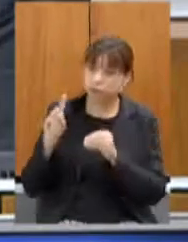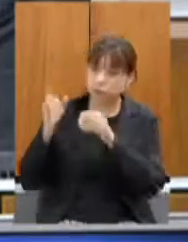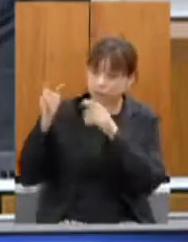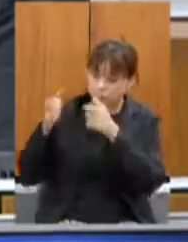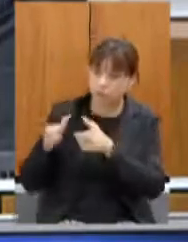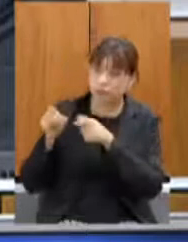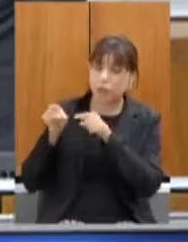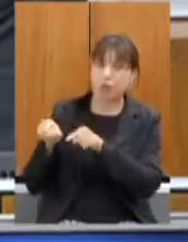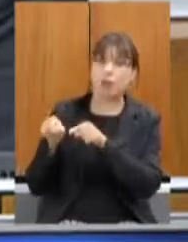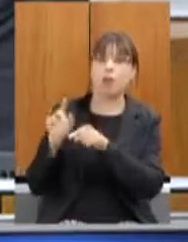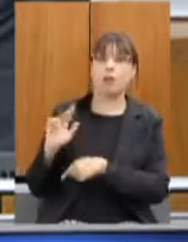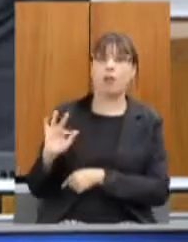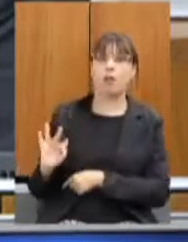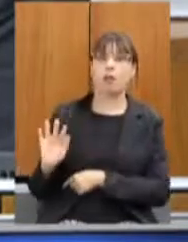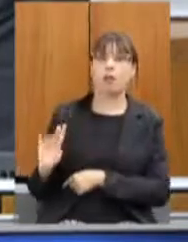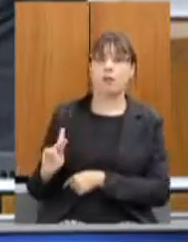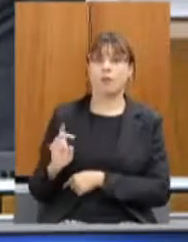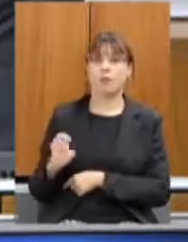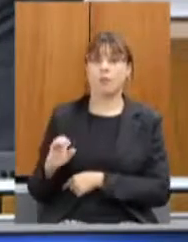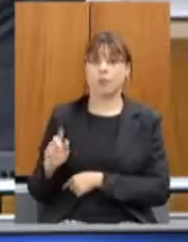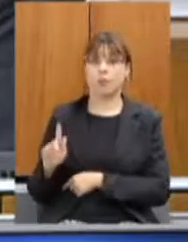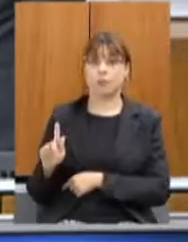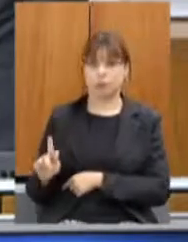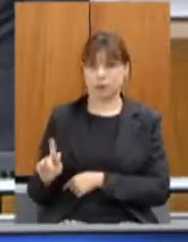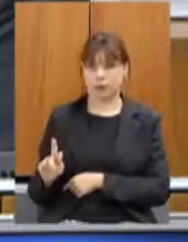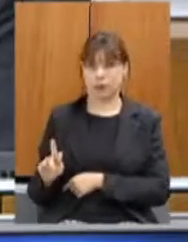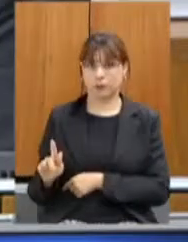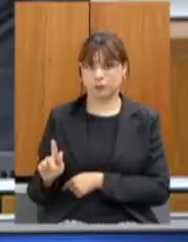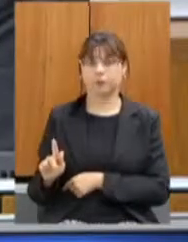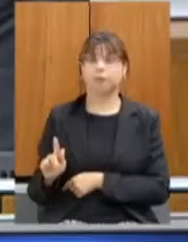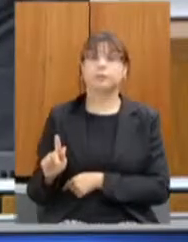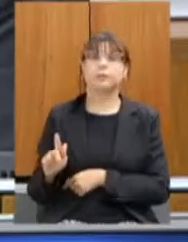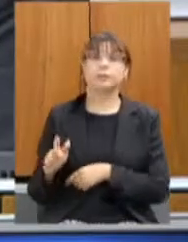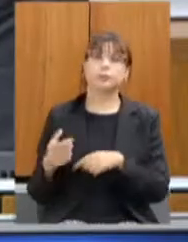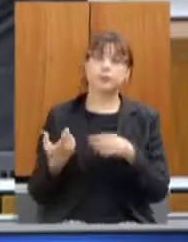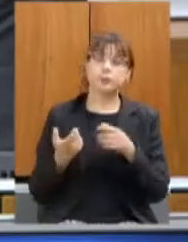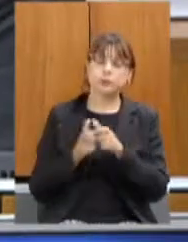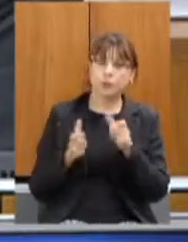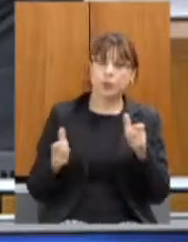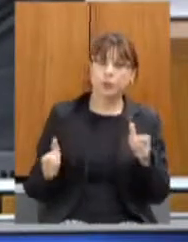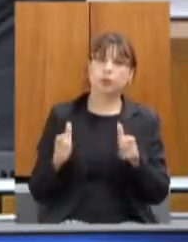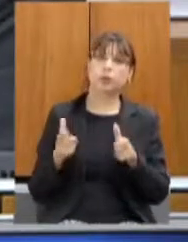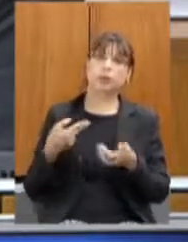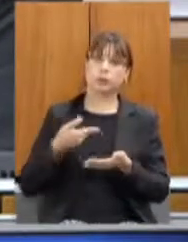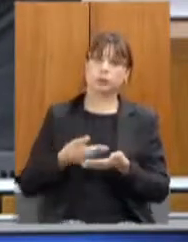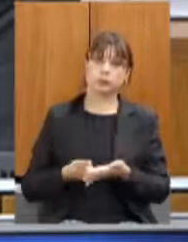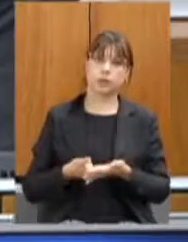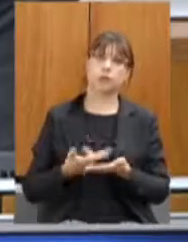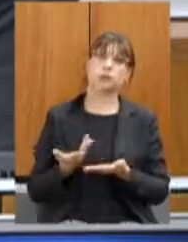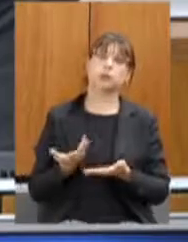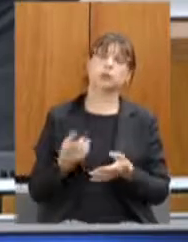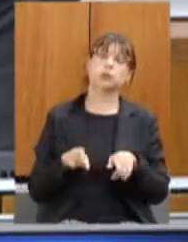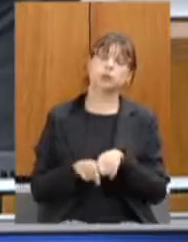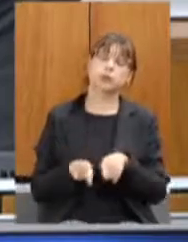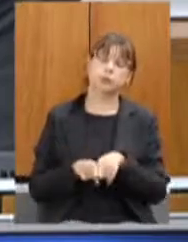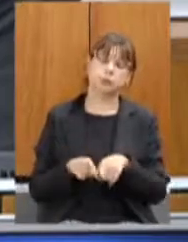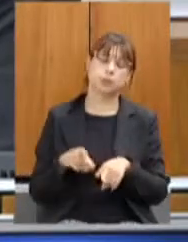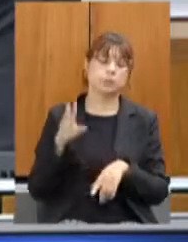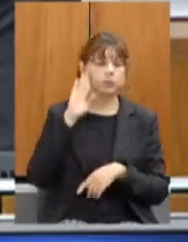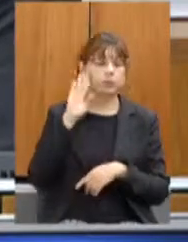poder manter a mesma regionalização Da ampliação de leite e os demais equipamentos que nós distribuímos